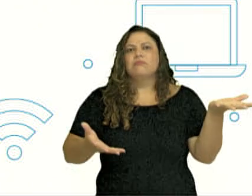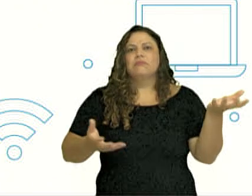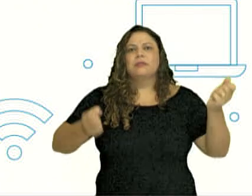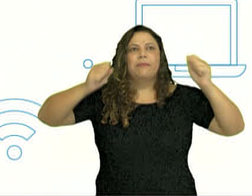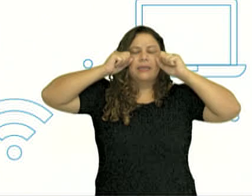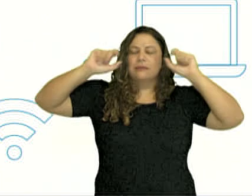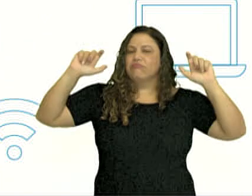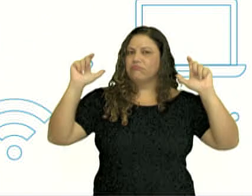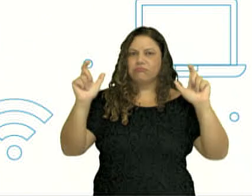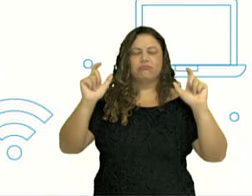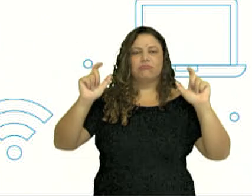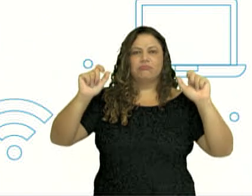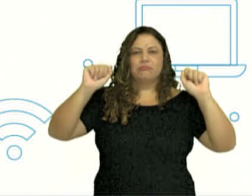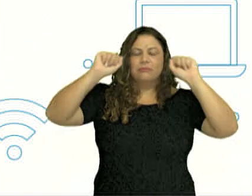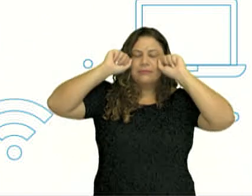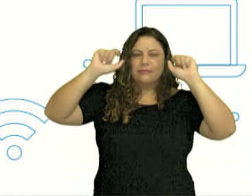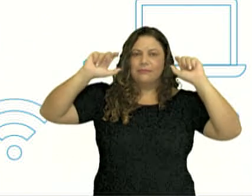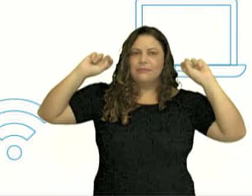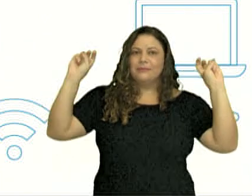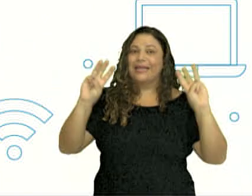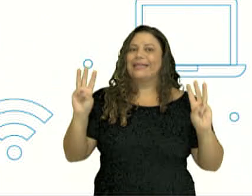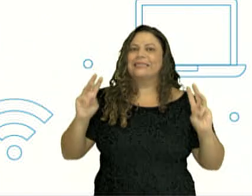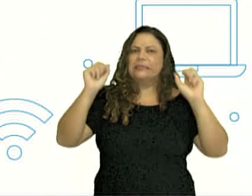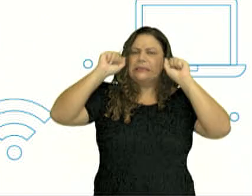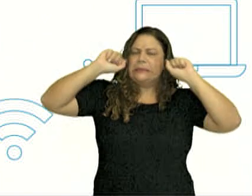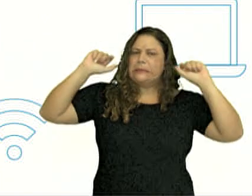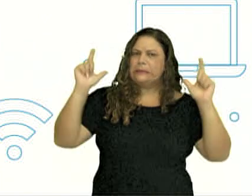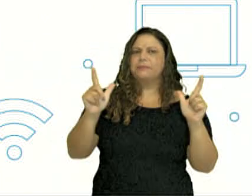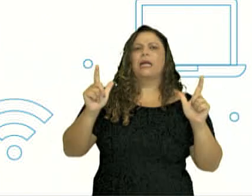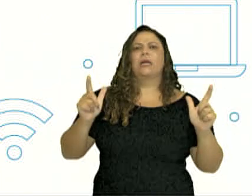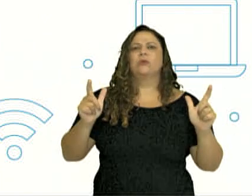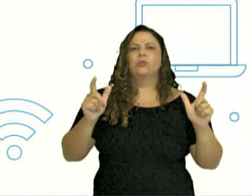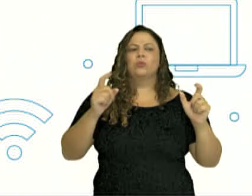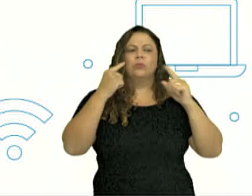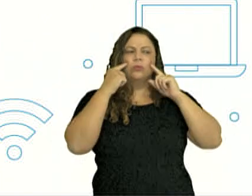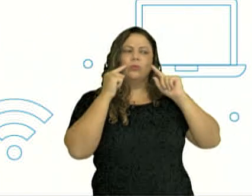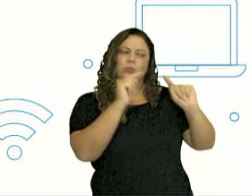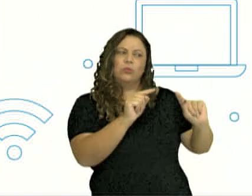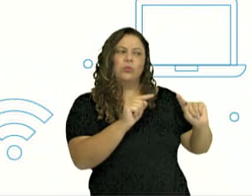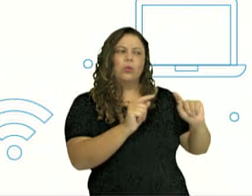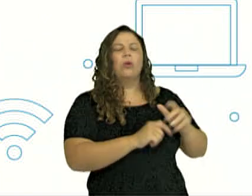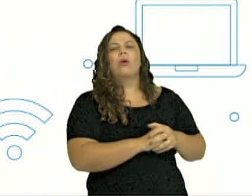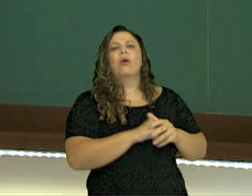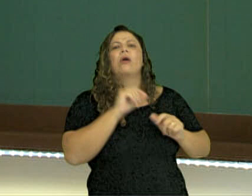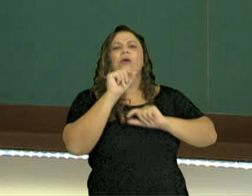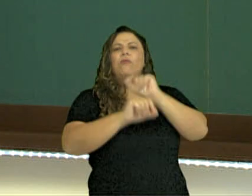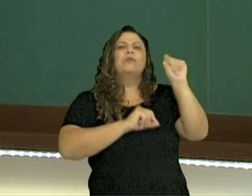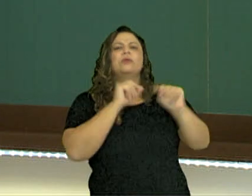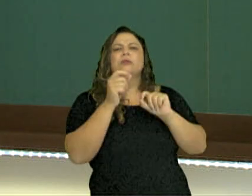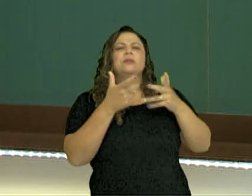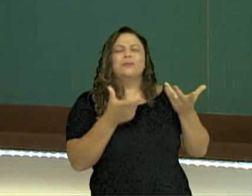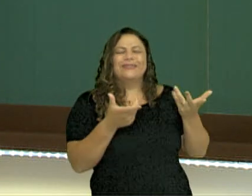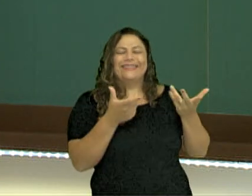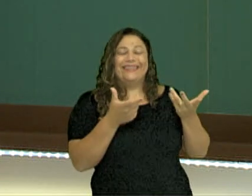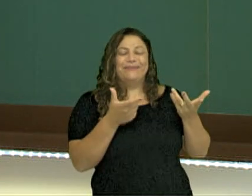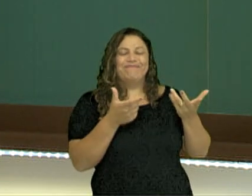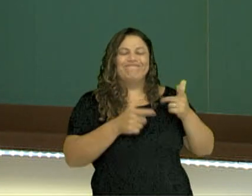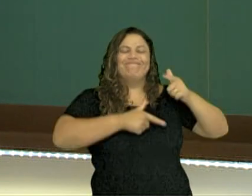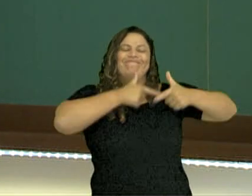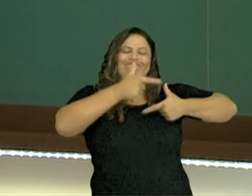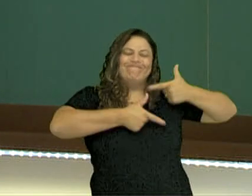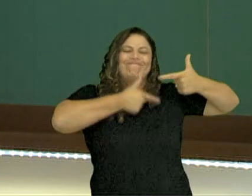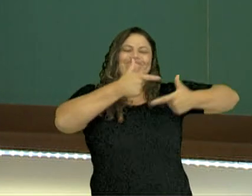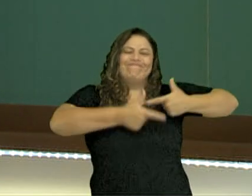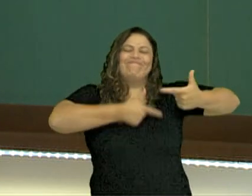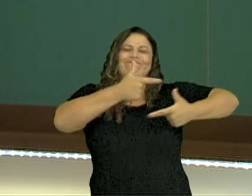você. Se o dinheiro for mais esperto, você trabalhará toda a sua vida. Reflitam a